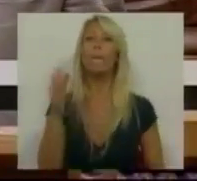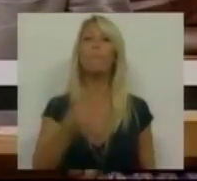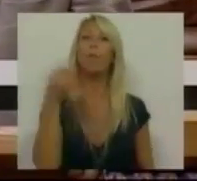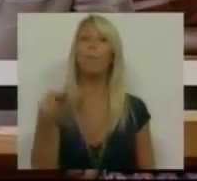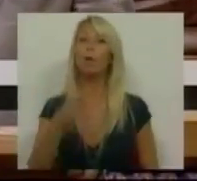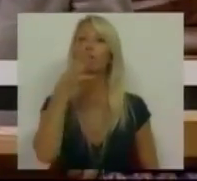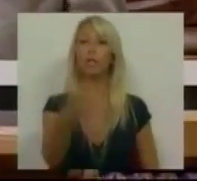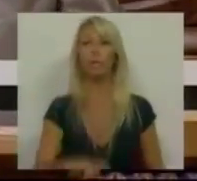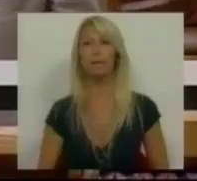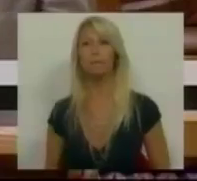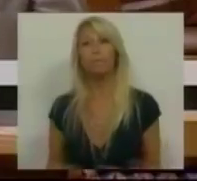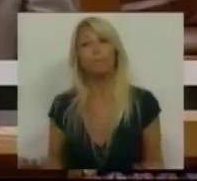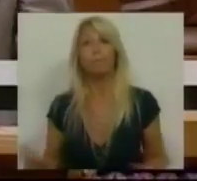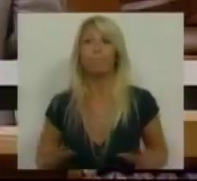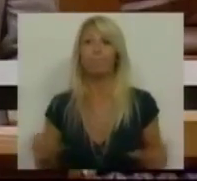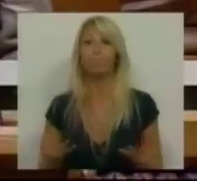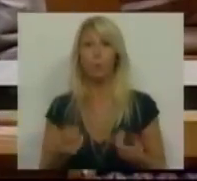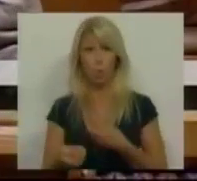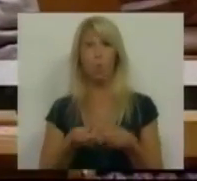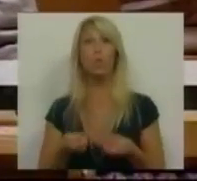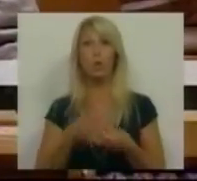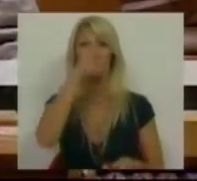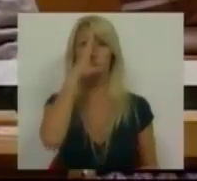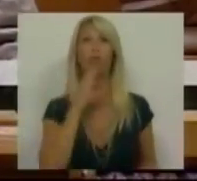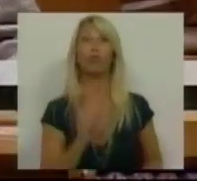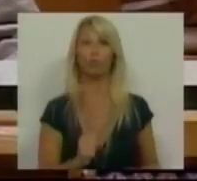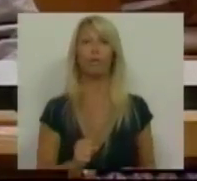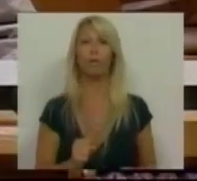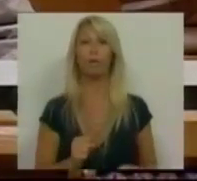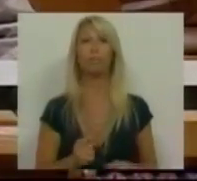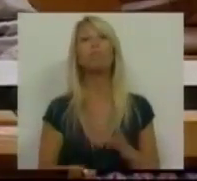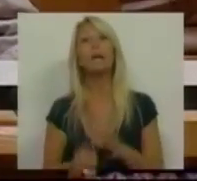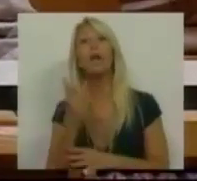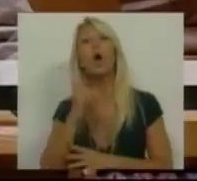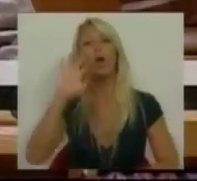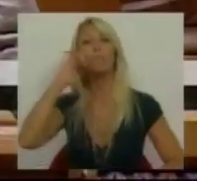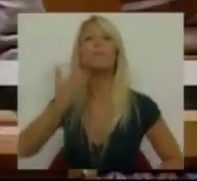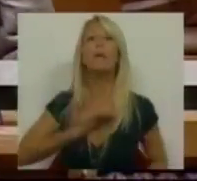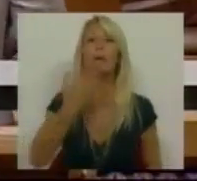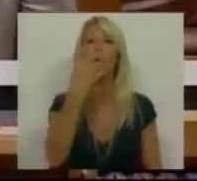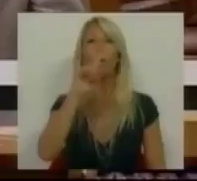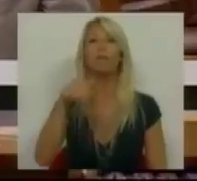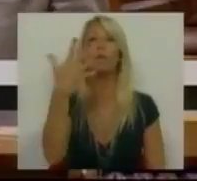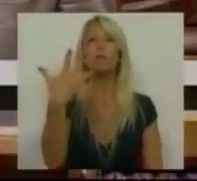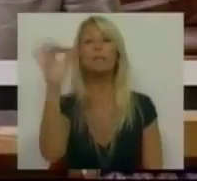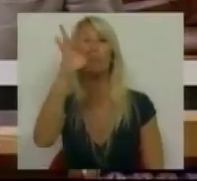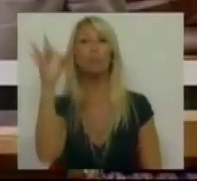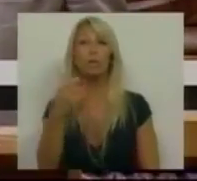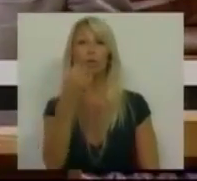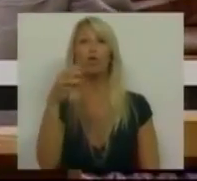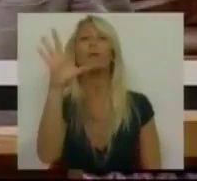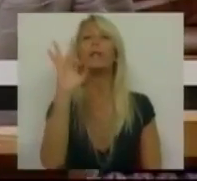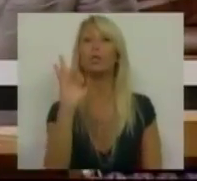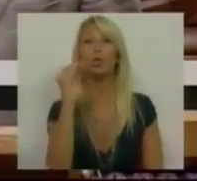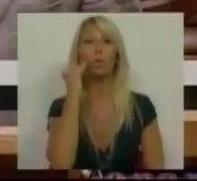foi dizer. É que, afinal, a coordenação do Governo cria um déficit de 4,5% para 2014.